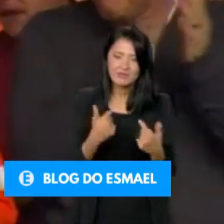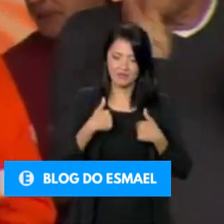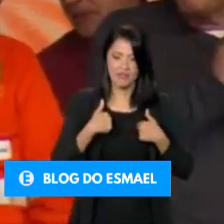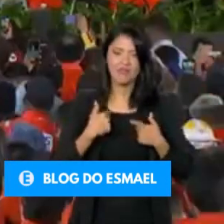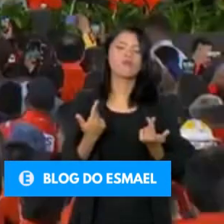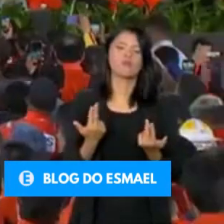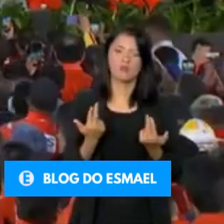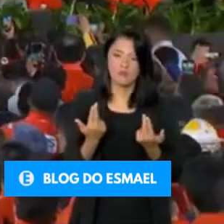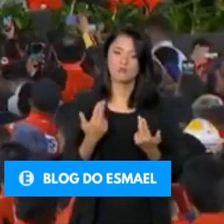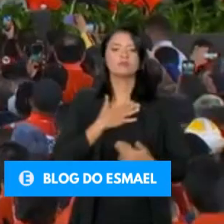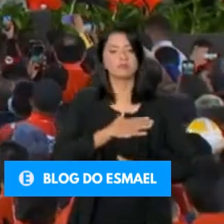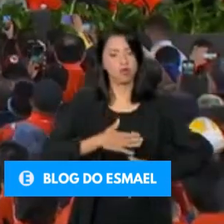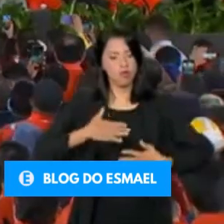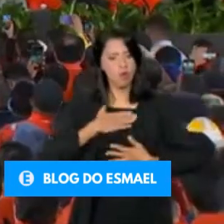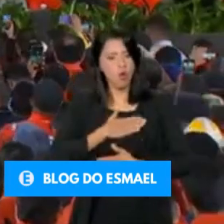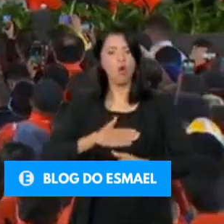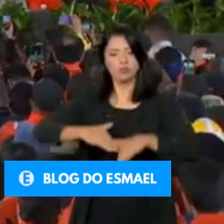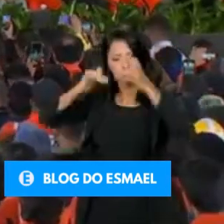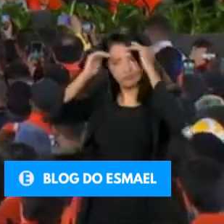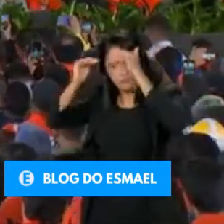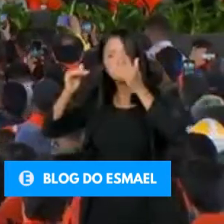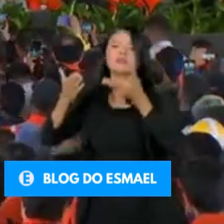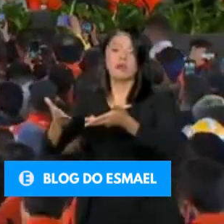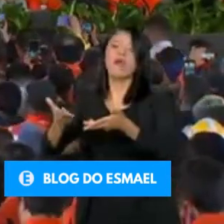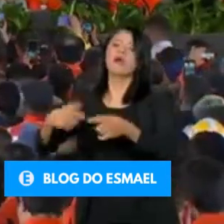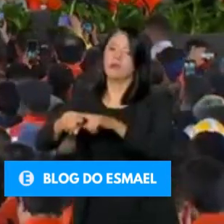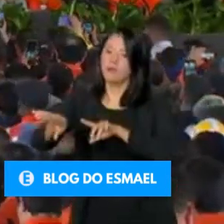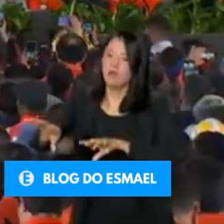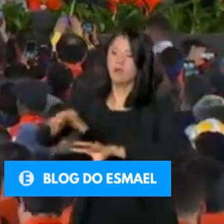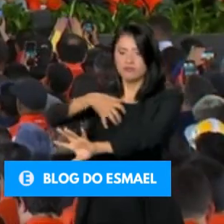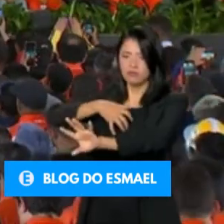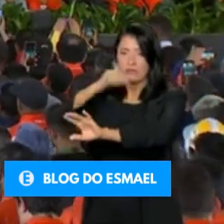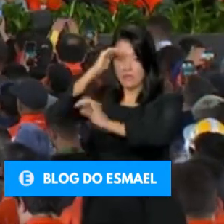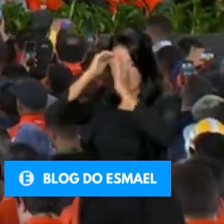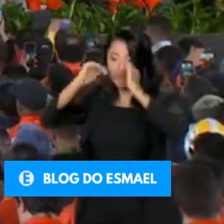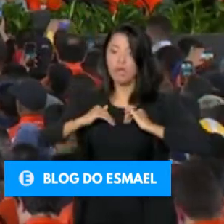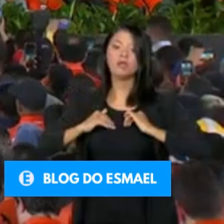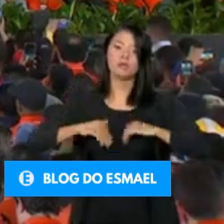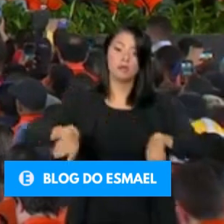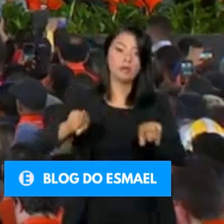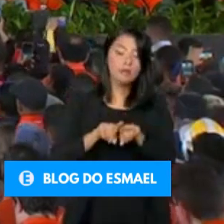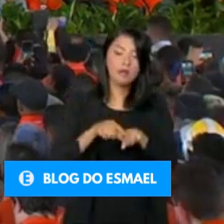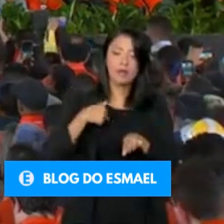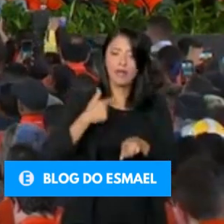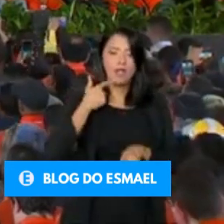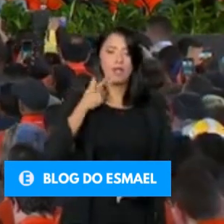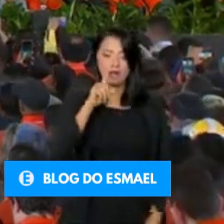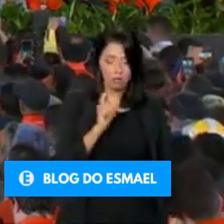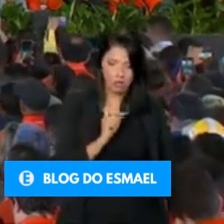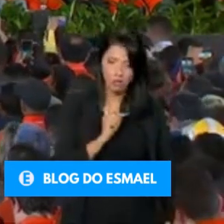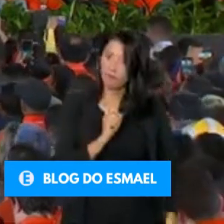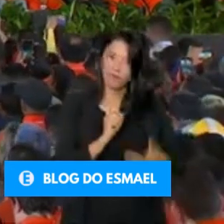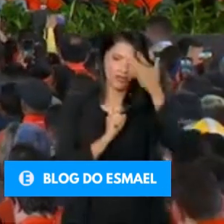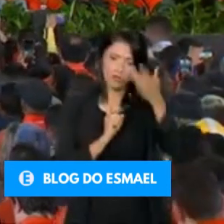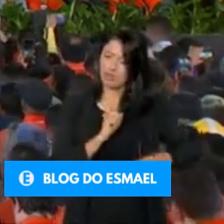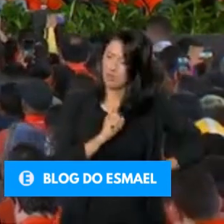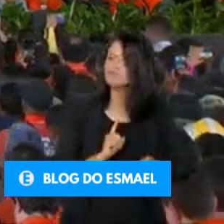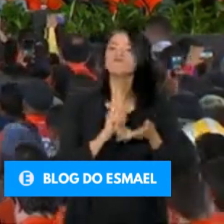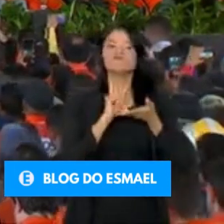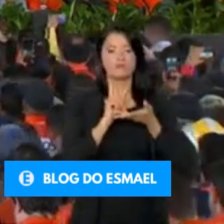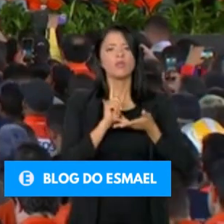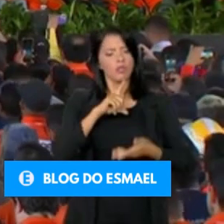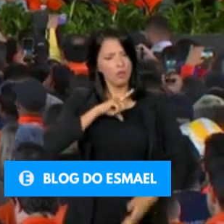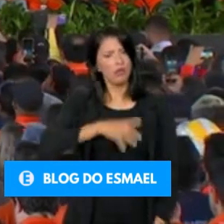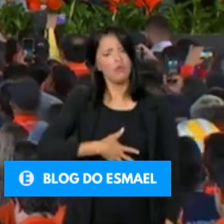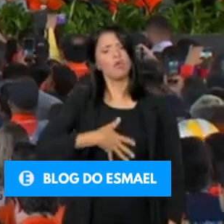eu gosto de dar respeito, mas gosto de receber respeito. Eu não sei andar de cabeça baixa. Eu tenho